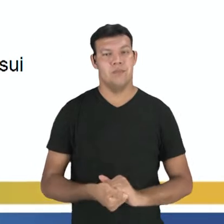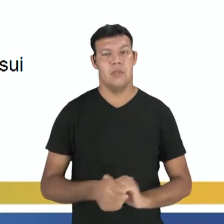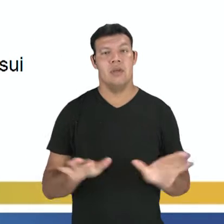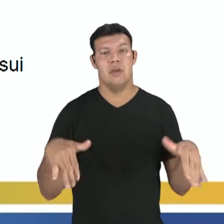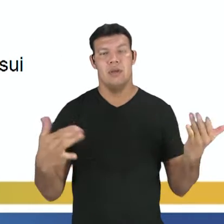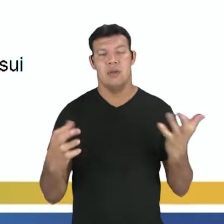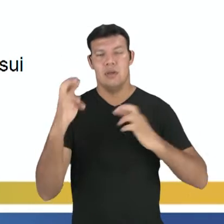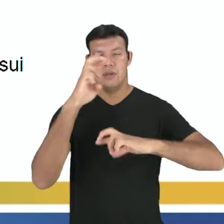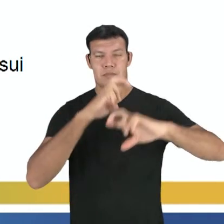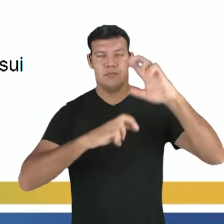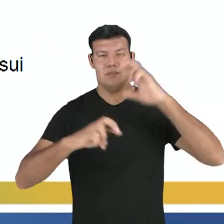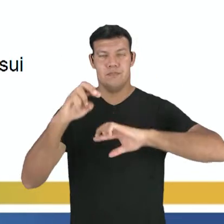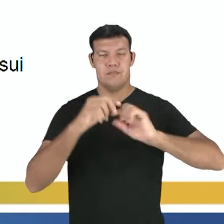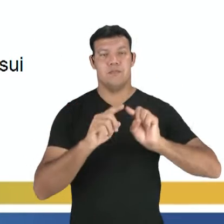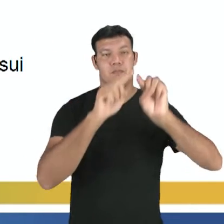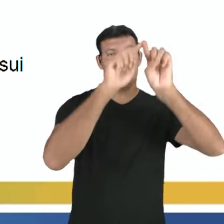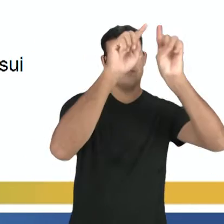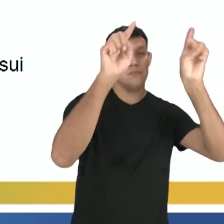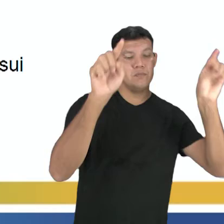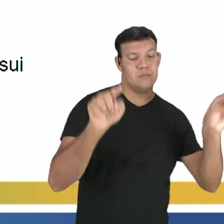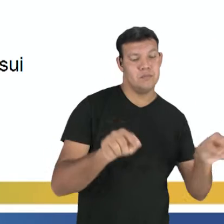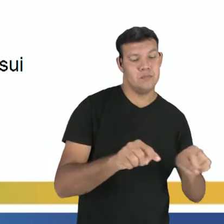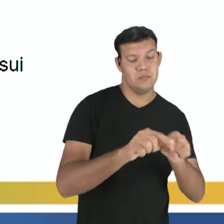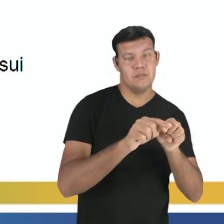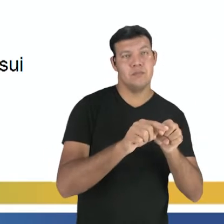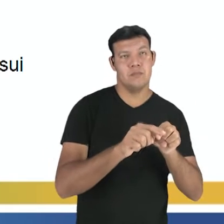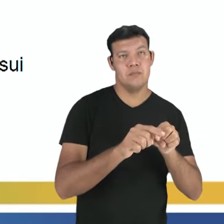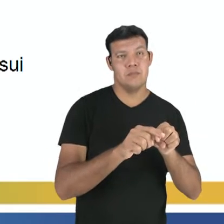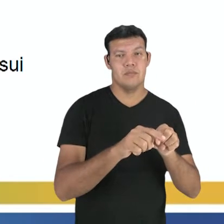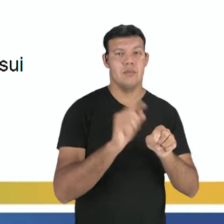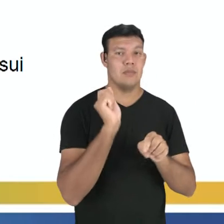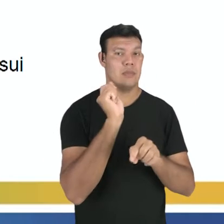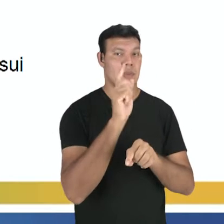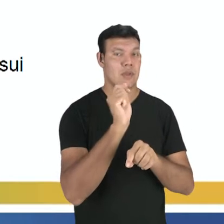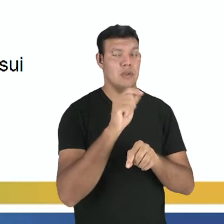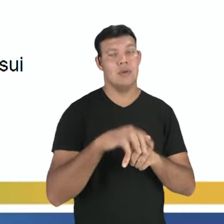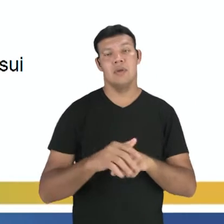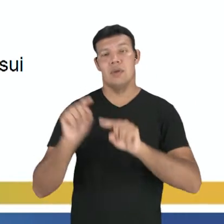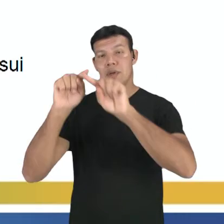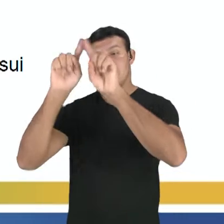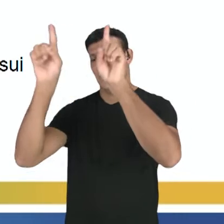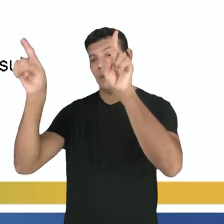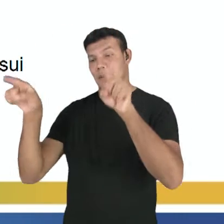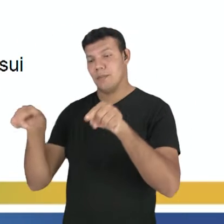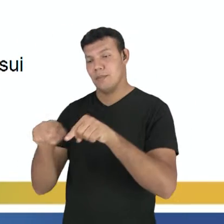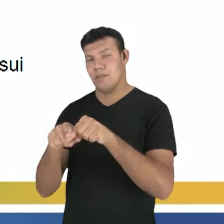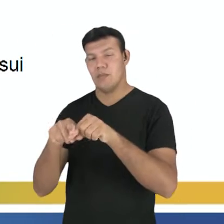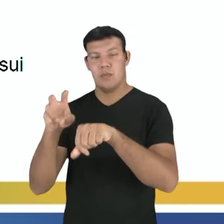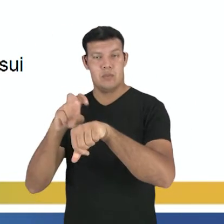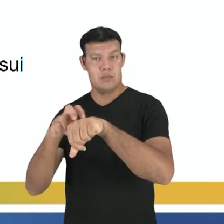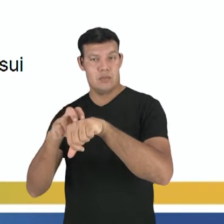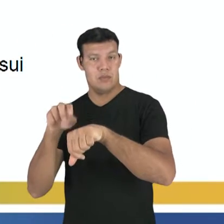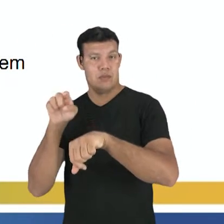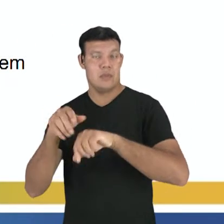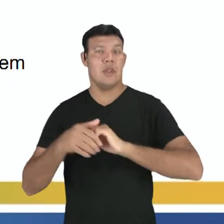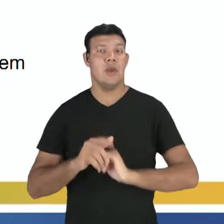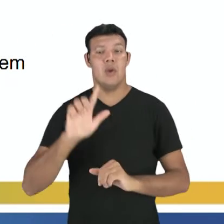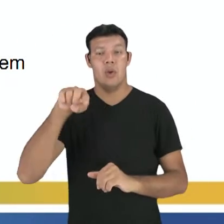cada um desses domínio e contradomínio. Então, vamos observar cada uma dessas figuras. Vamos à próxima